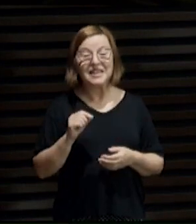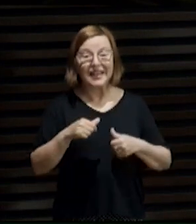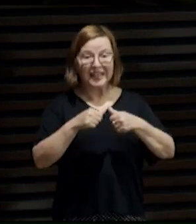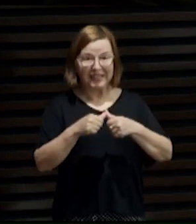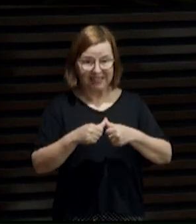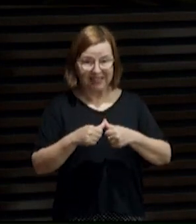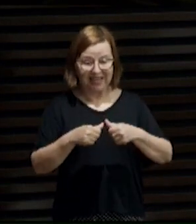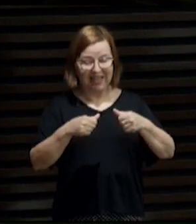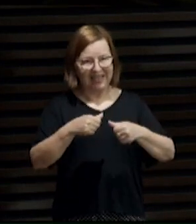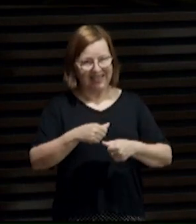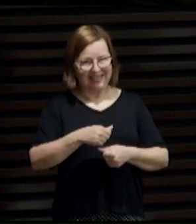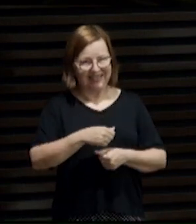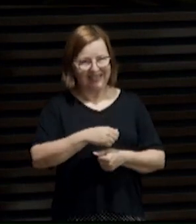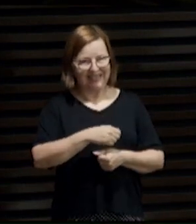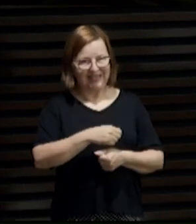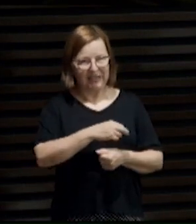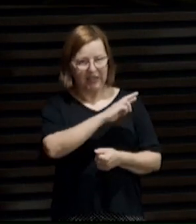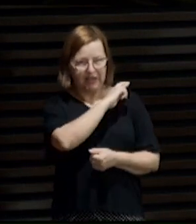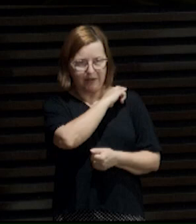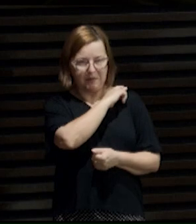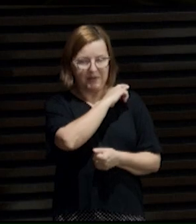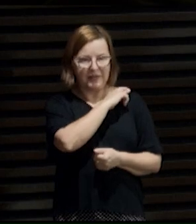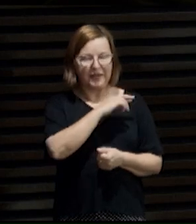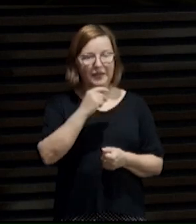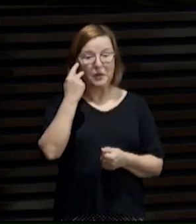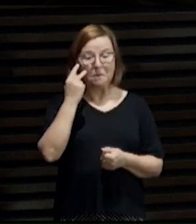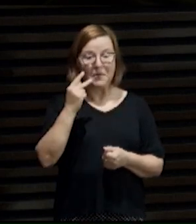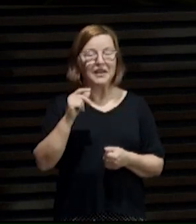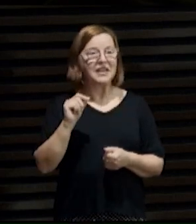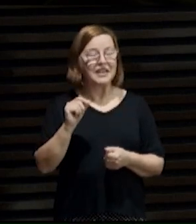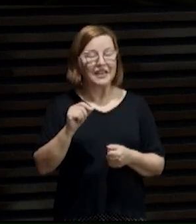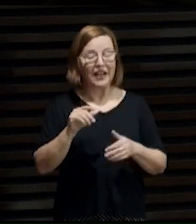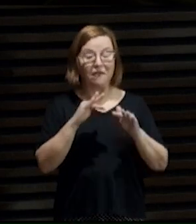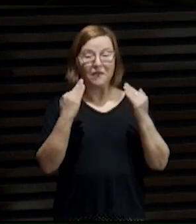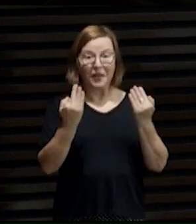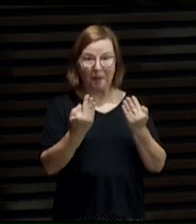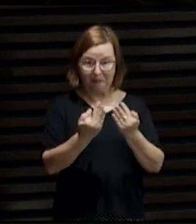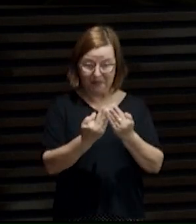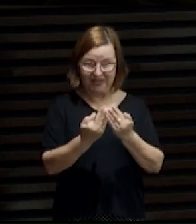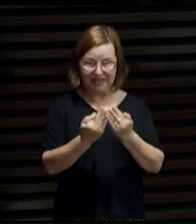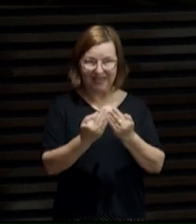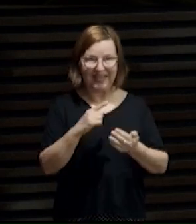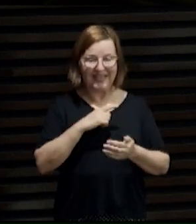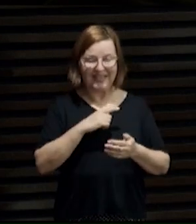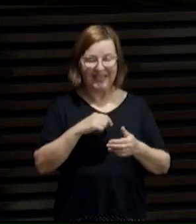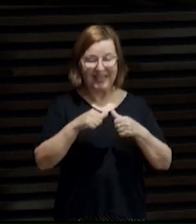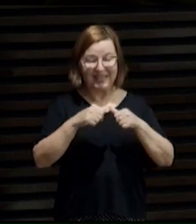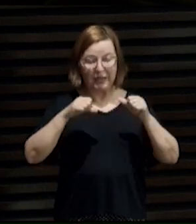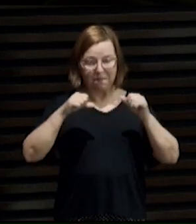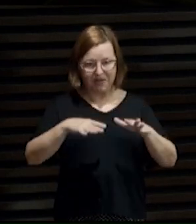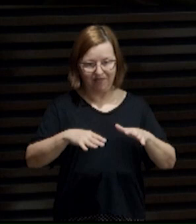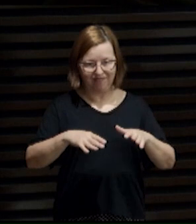a casa desfrute destas bênçãos? Sobre o homem da casa, o homem do sexo